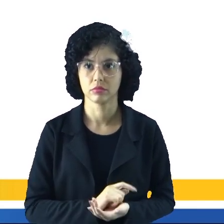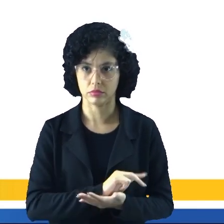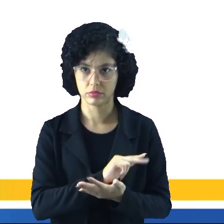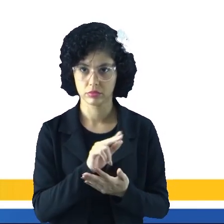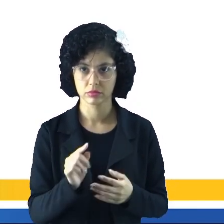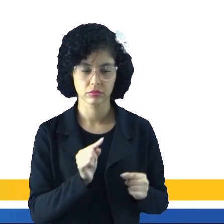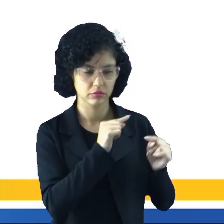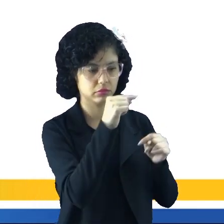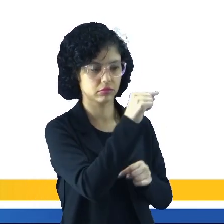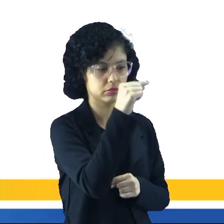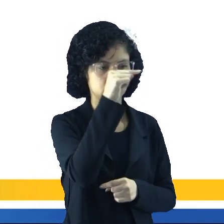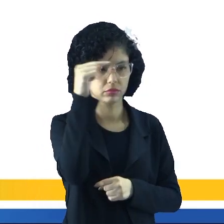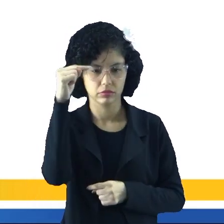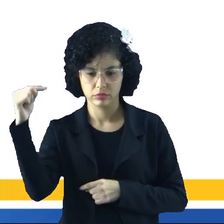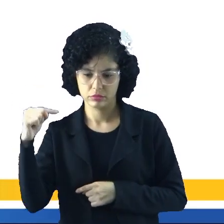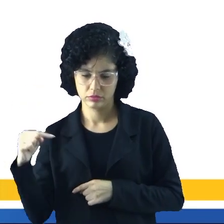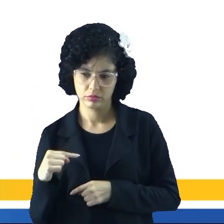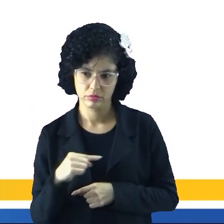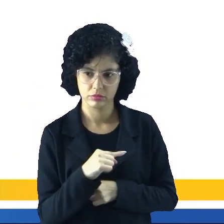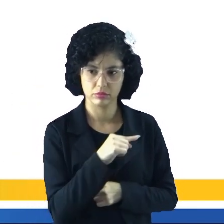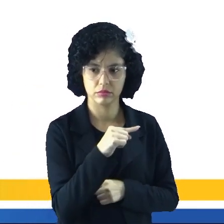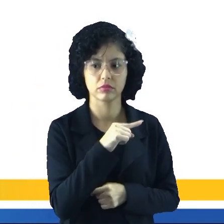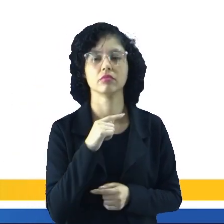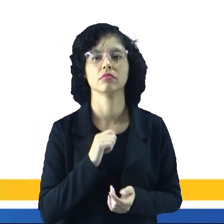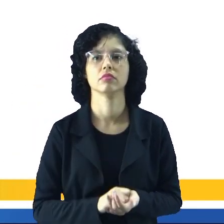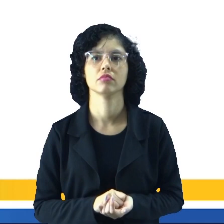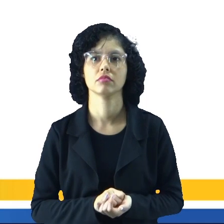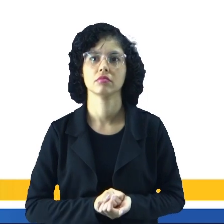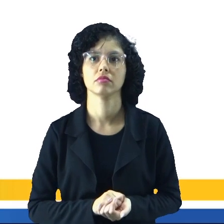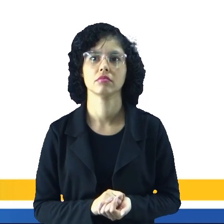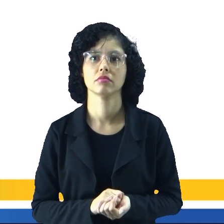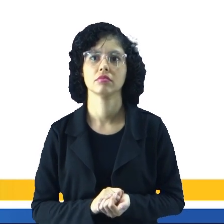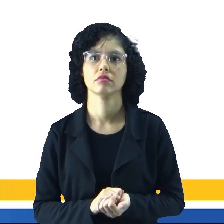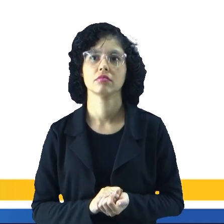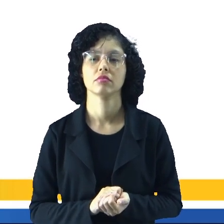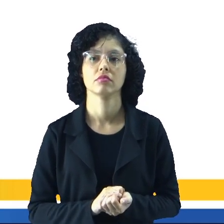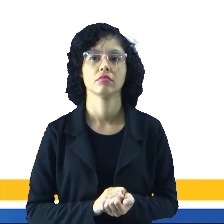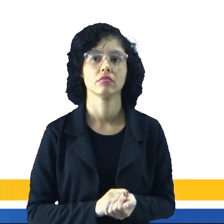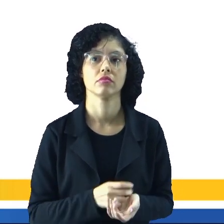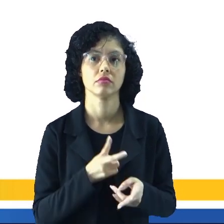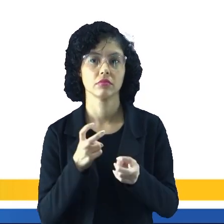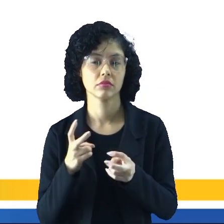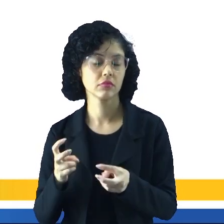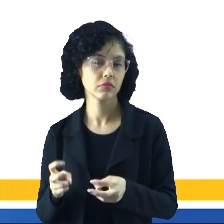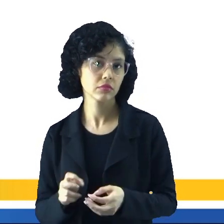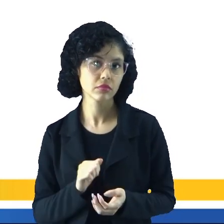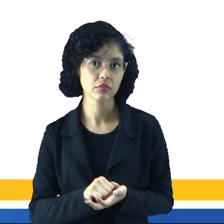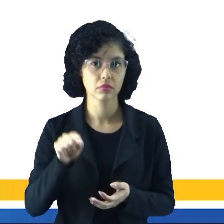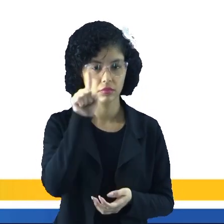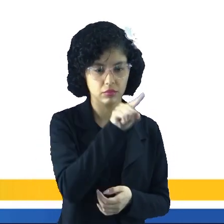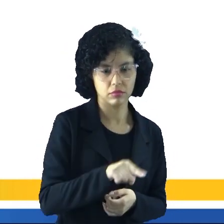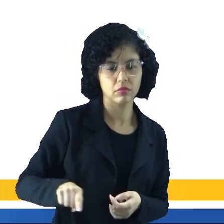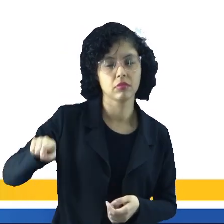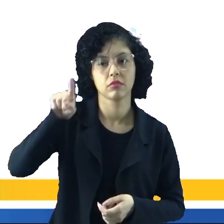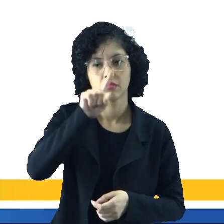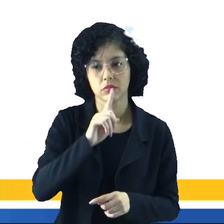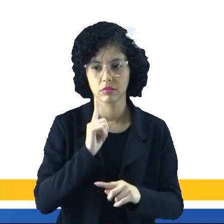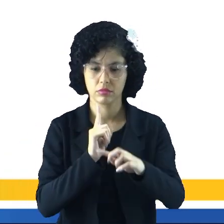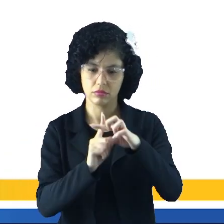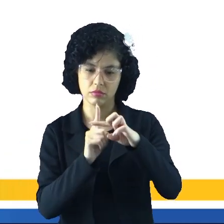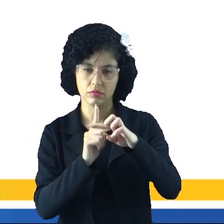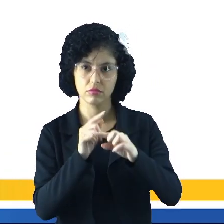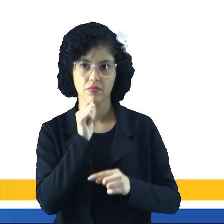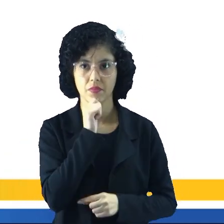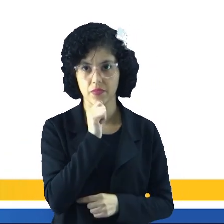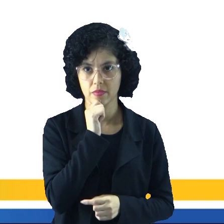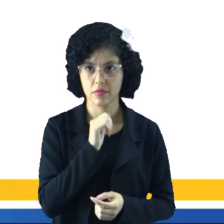várias cargas menores ali ao seu redor, né, que são justamente a carga de prova. E notem que na região ali da carga positiva,